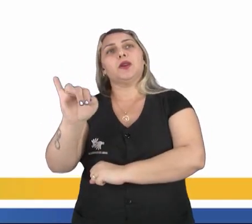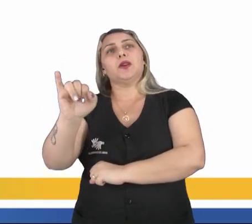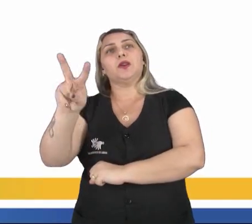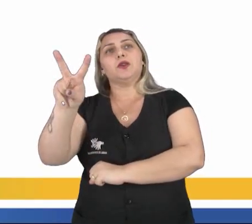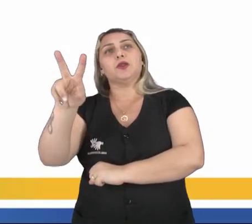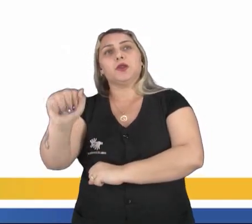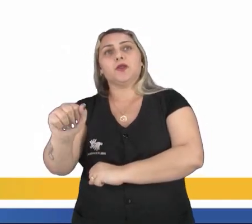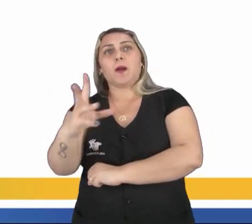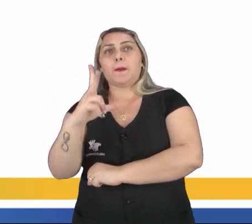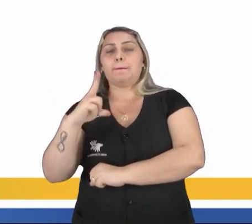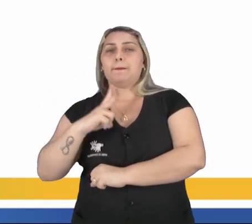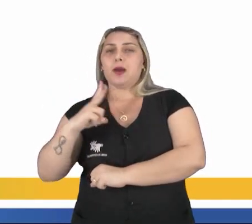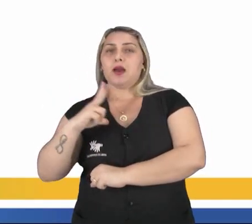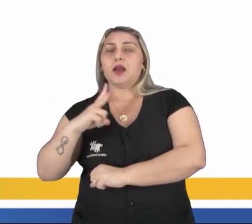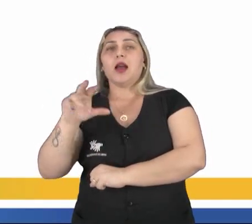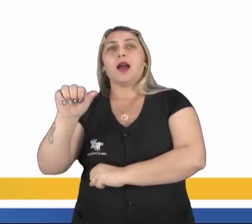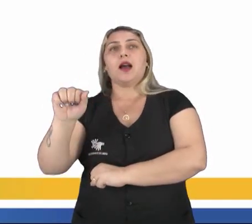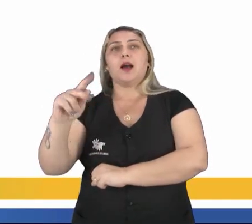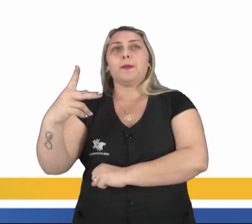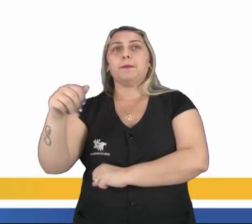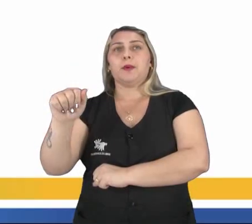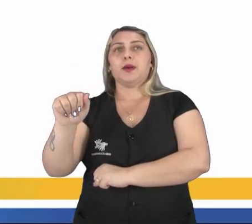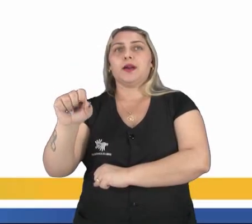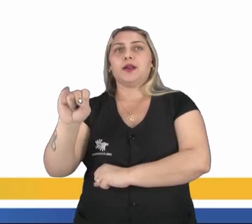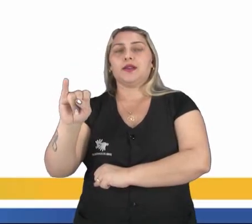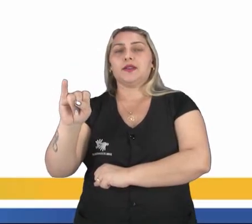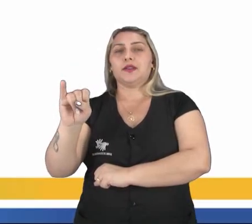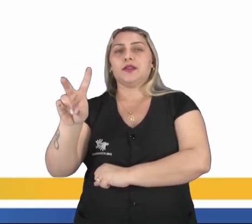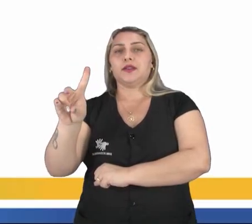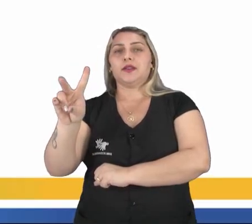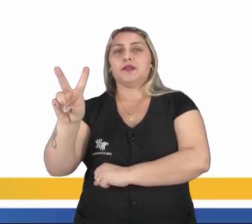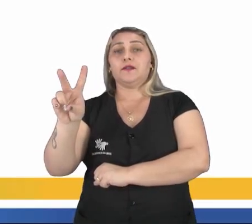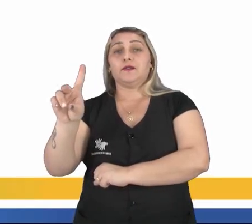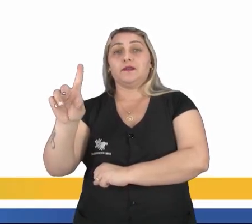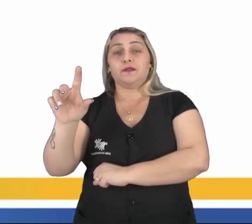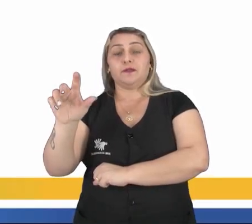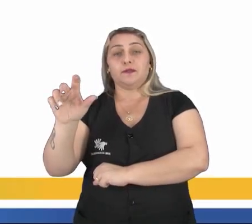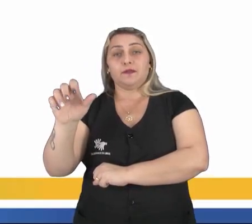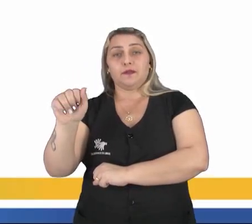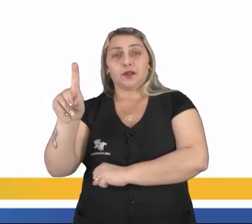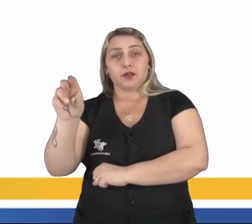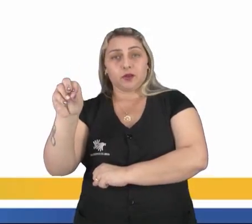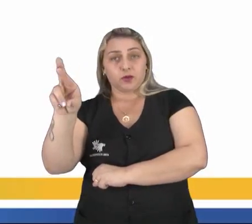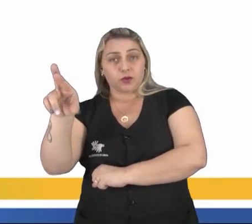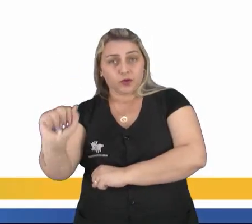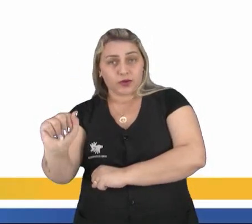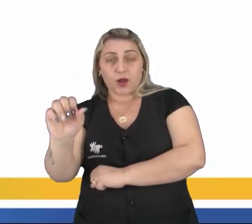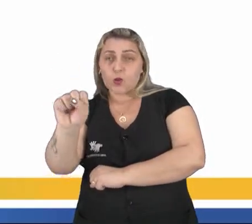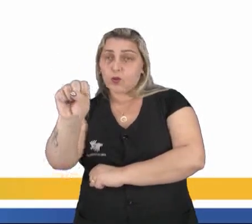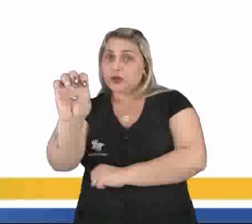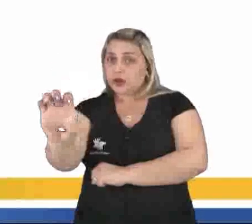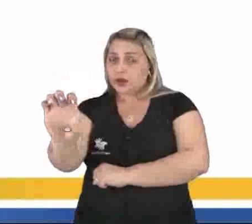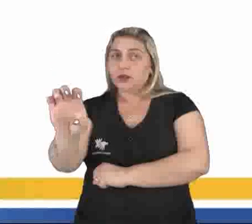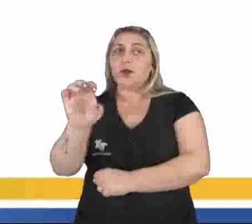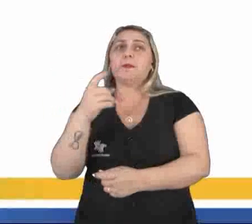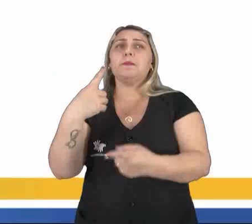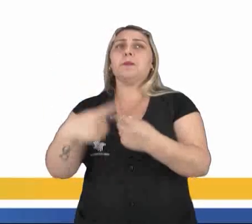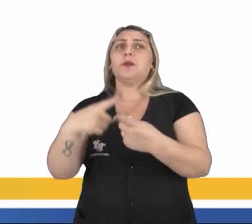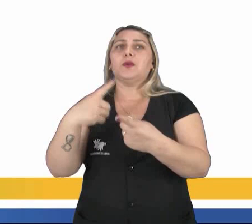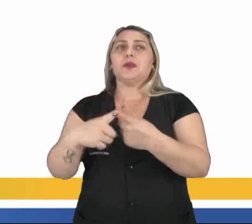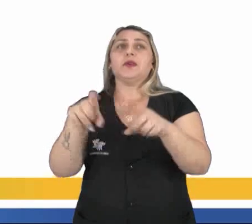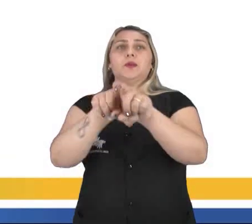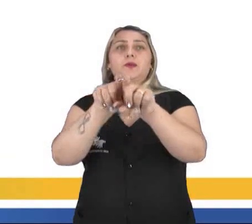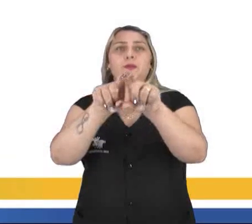substantiva, subjetiva, e o se, ele é uma partícula apassivadora. Por quê,